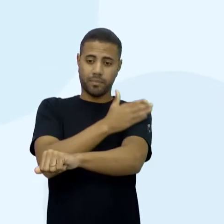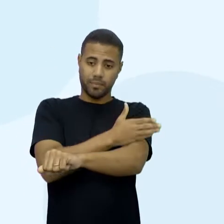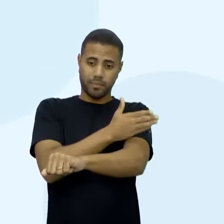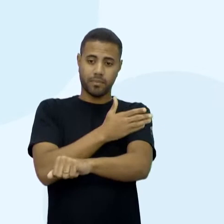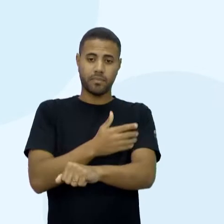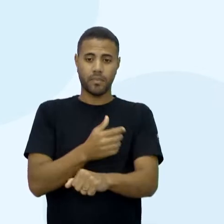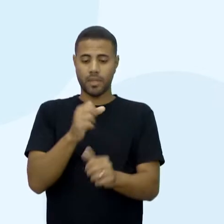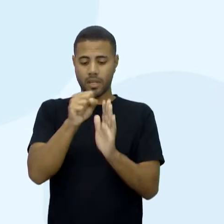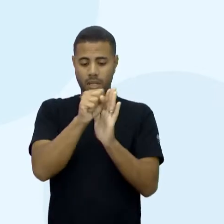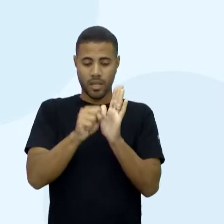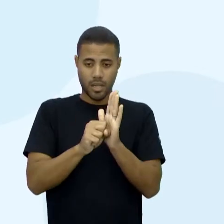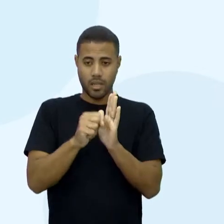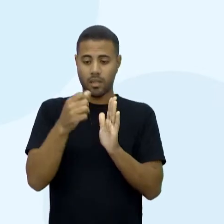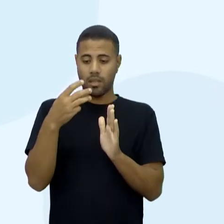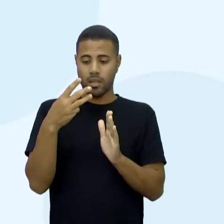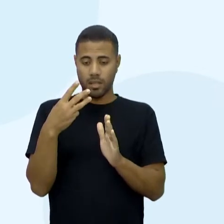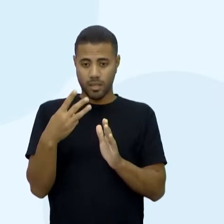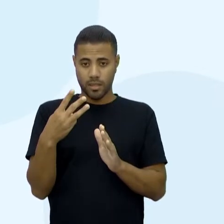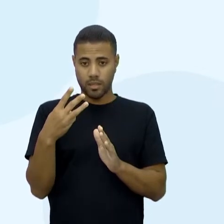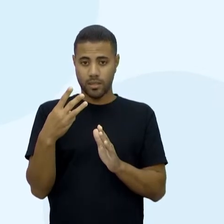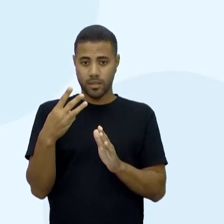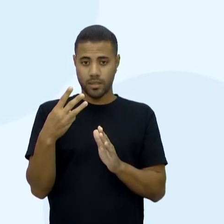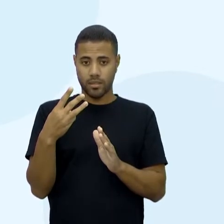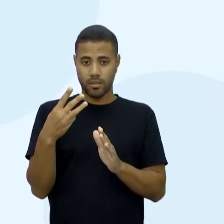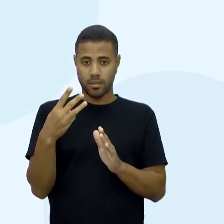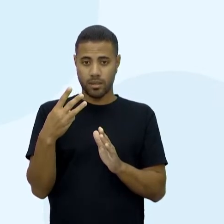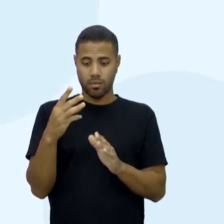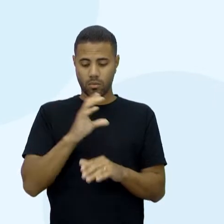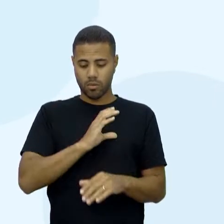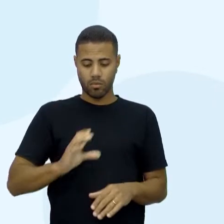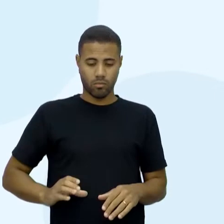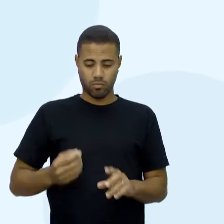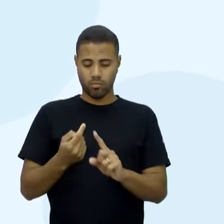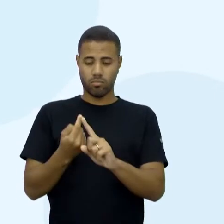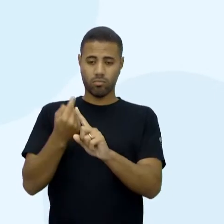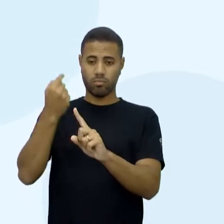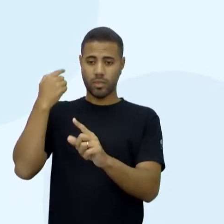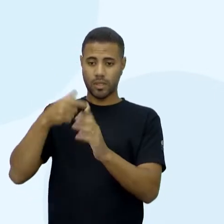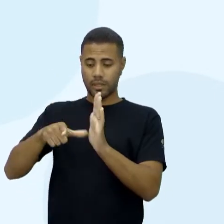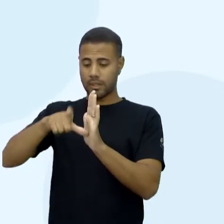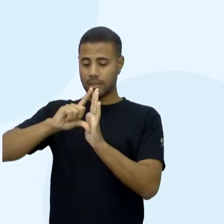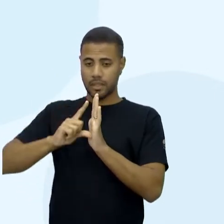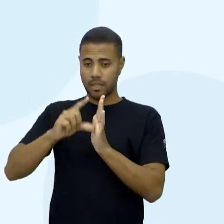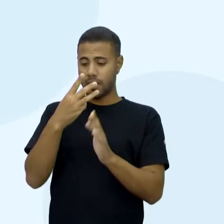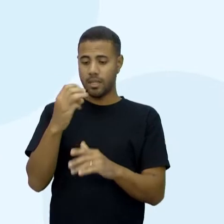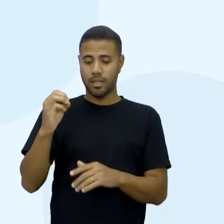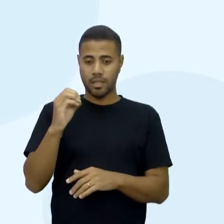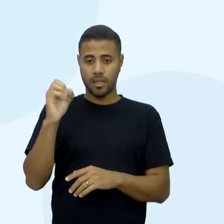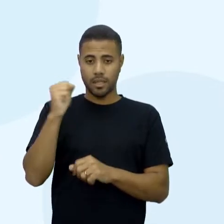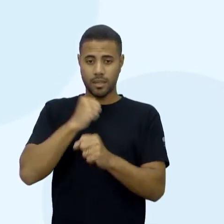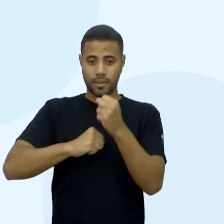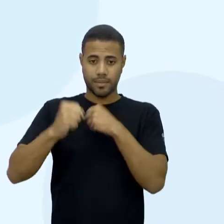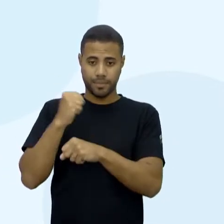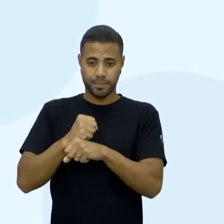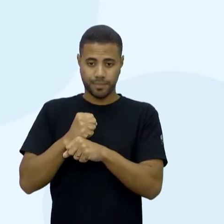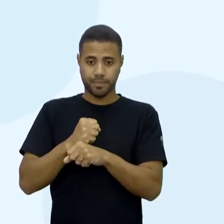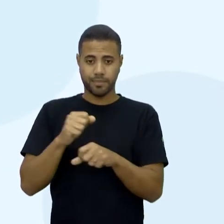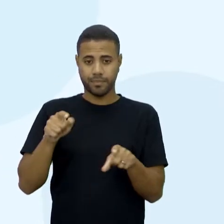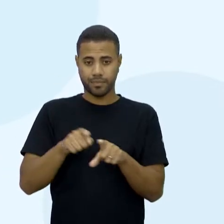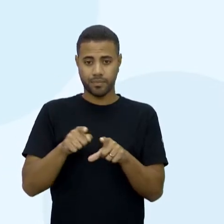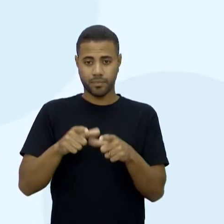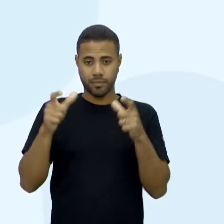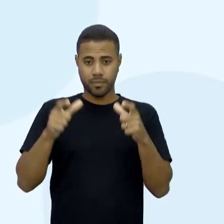século III a.C., 300 anos antes de Cristo, no complexo palaciano da cidade